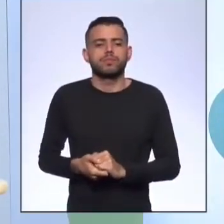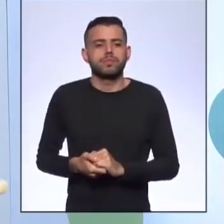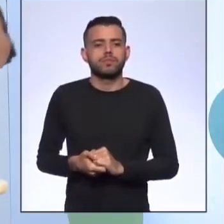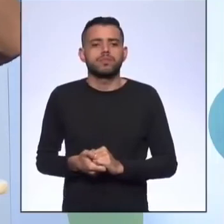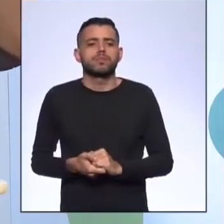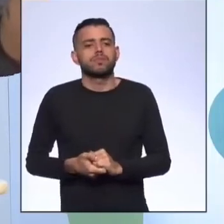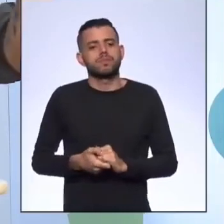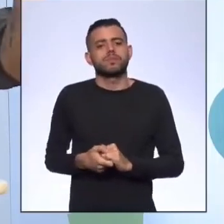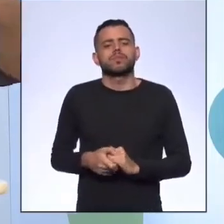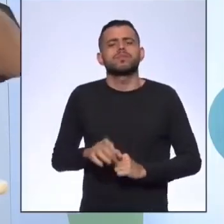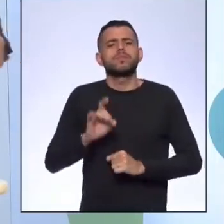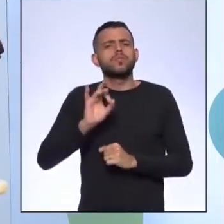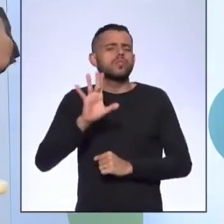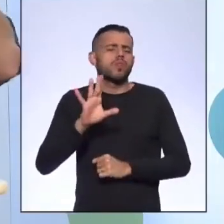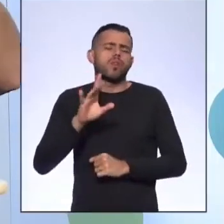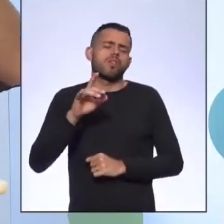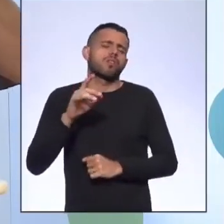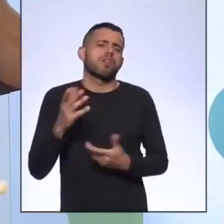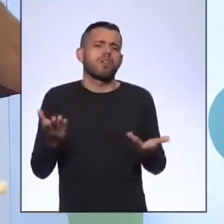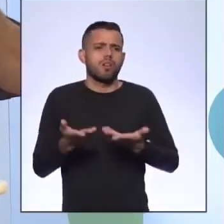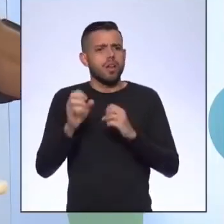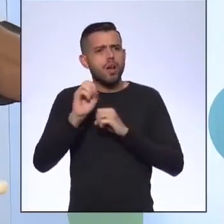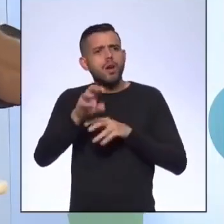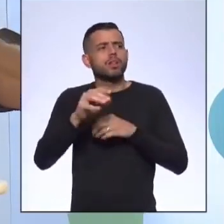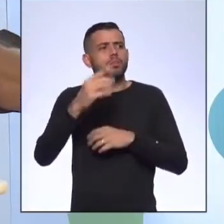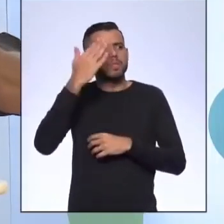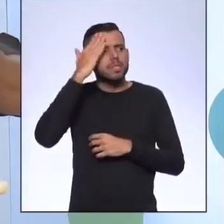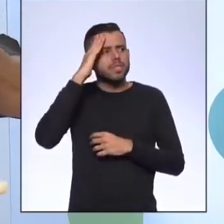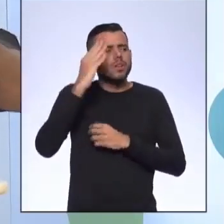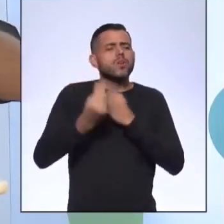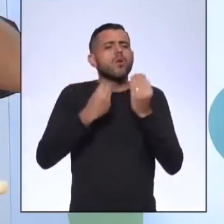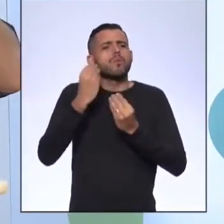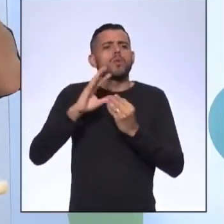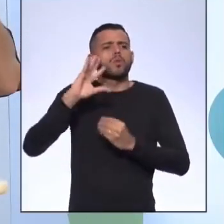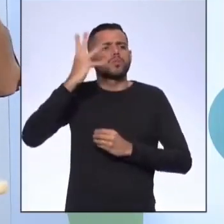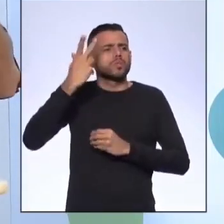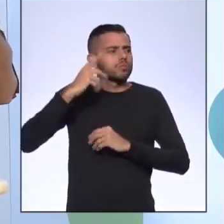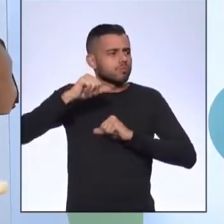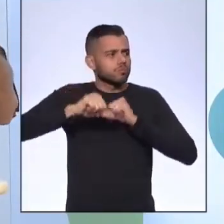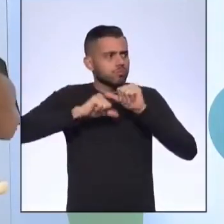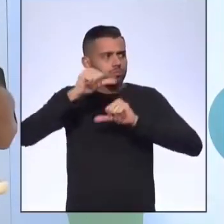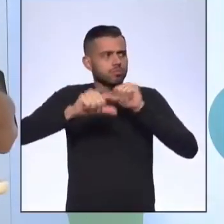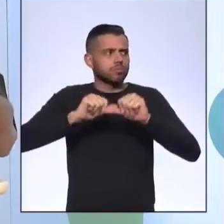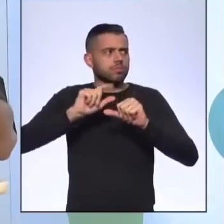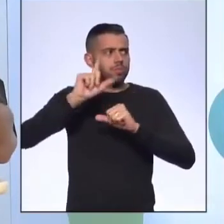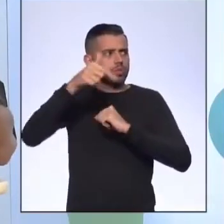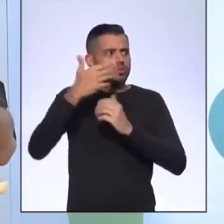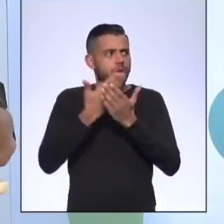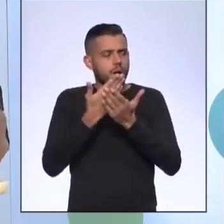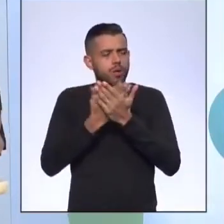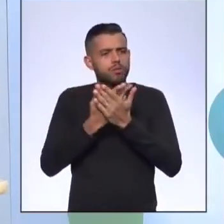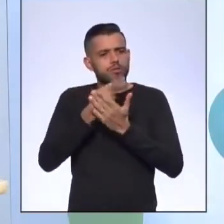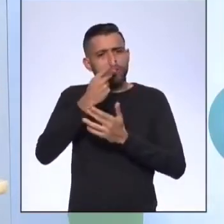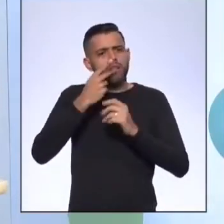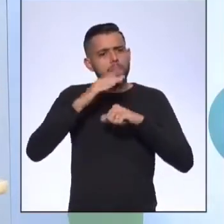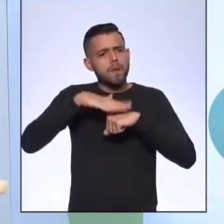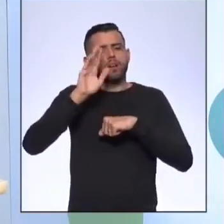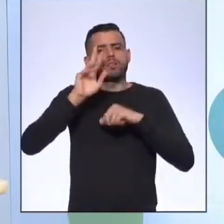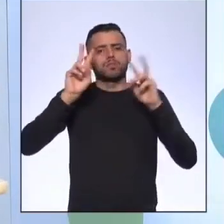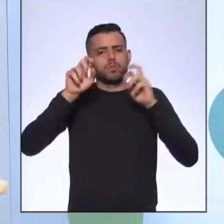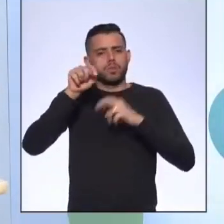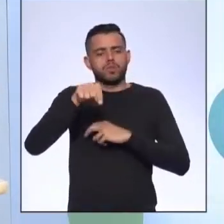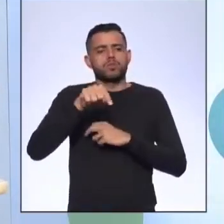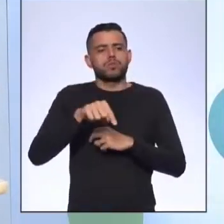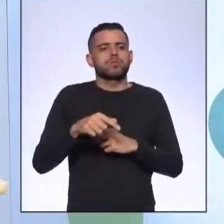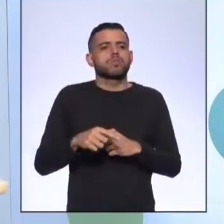Aqui é para ter só uma noção, né? Uma noção de como que aconteceu as variáveis de estado, tá? Na próxima aula vamos trabalhar mais sobre isso aí, beleza? E aí a